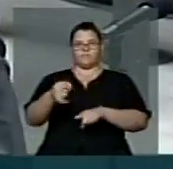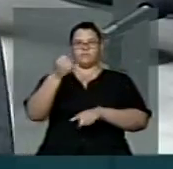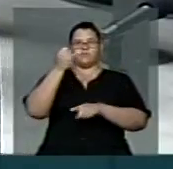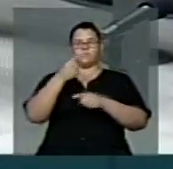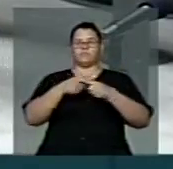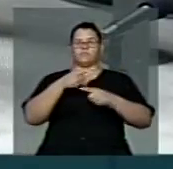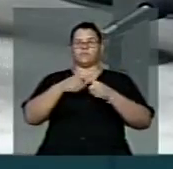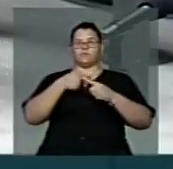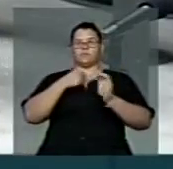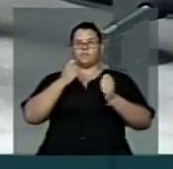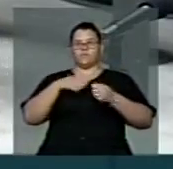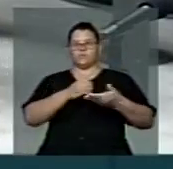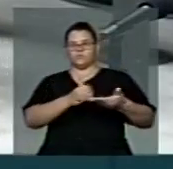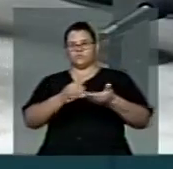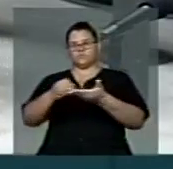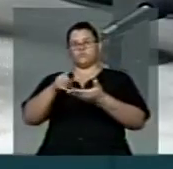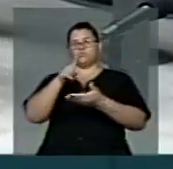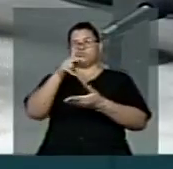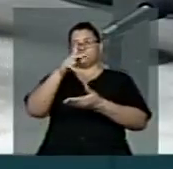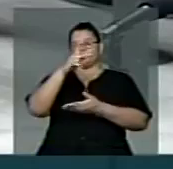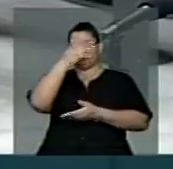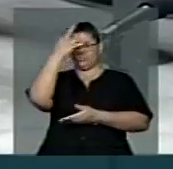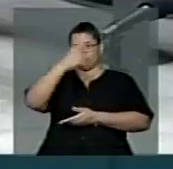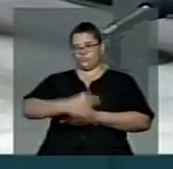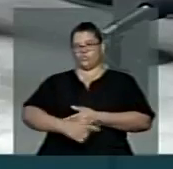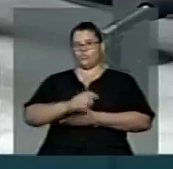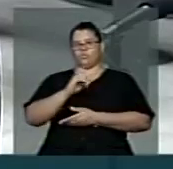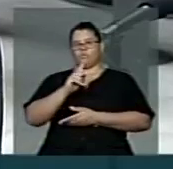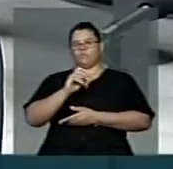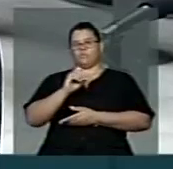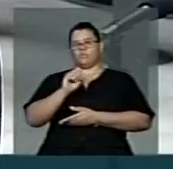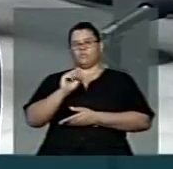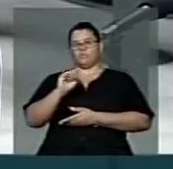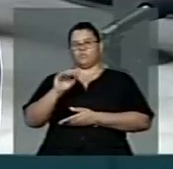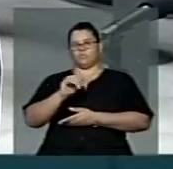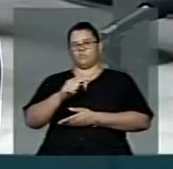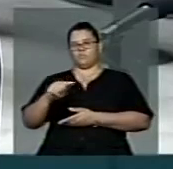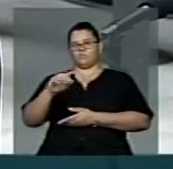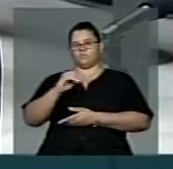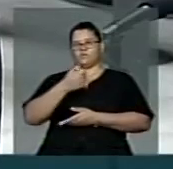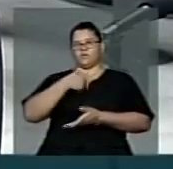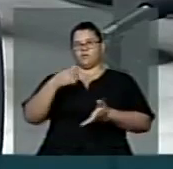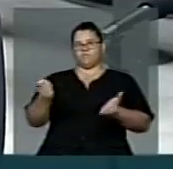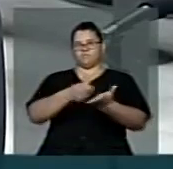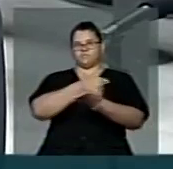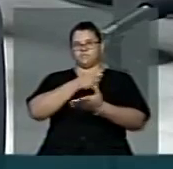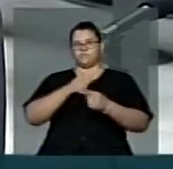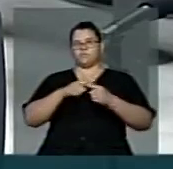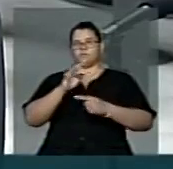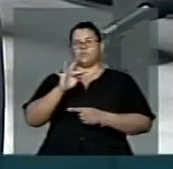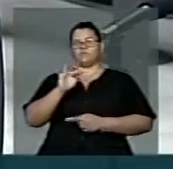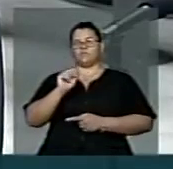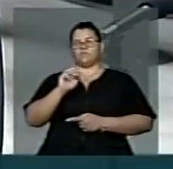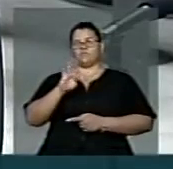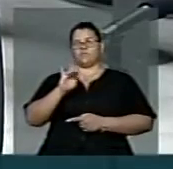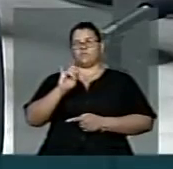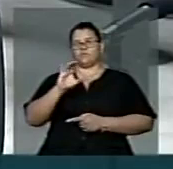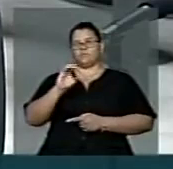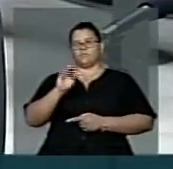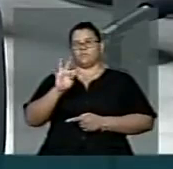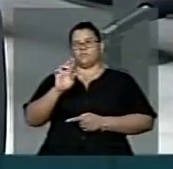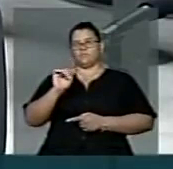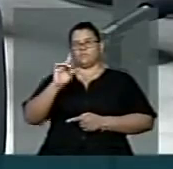me solidarizar com a sua posição. Né? Assino embaixo do que o deputado Fábio Trade está falando. Eu acho que